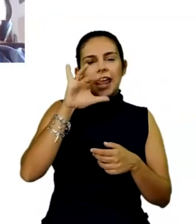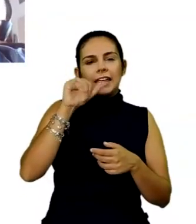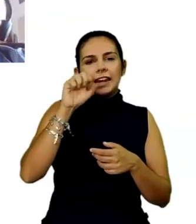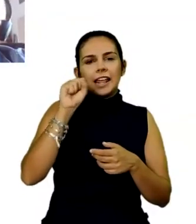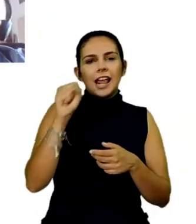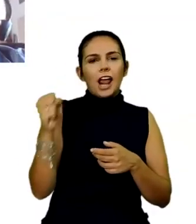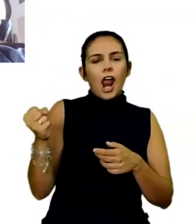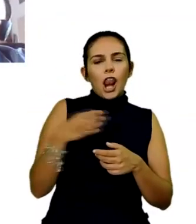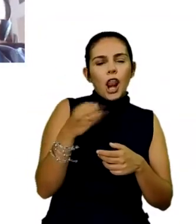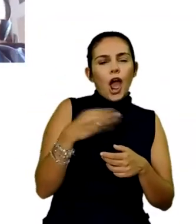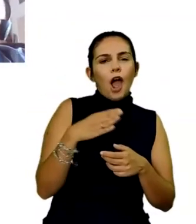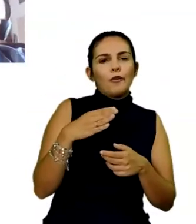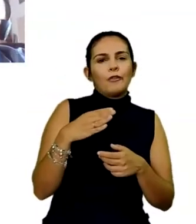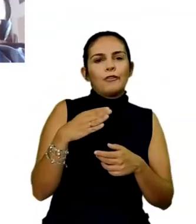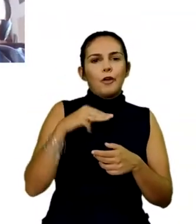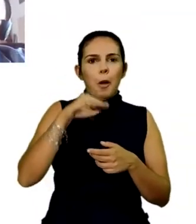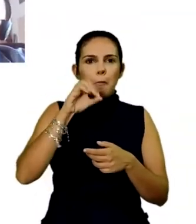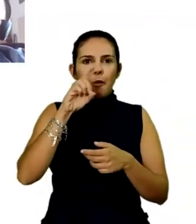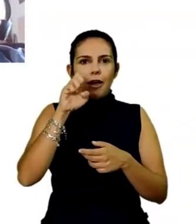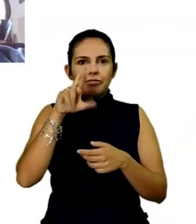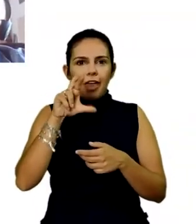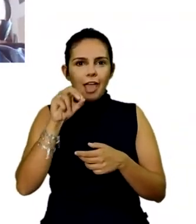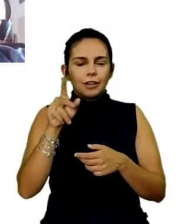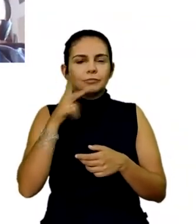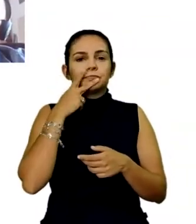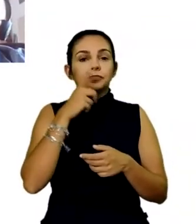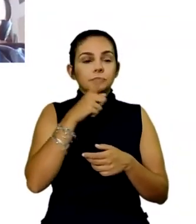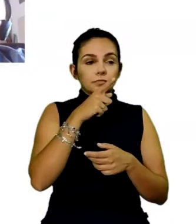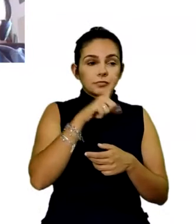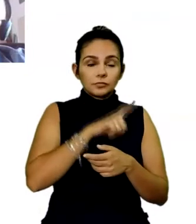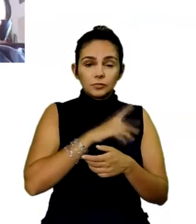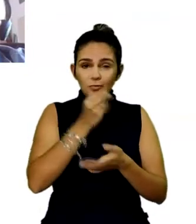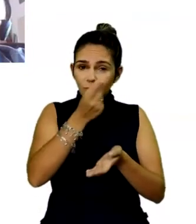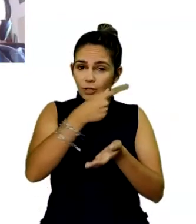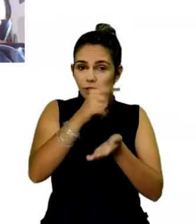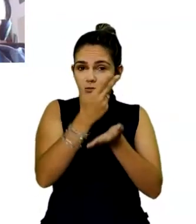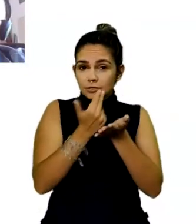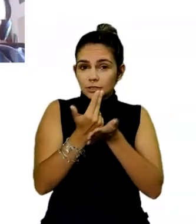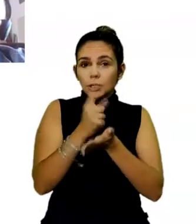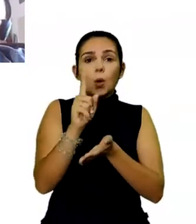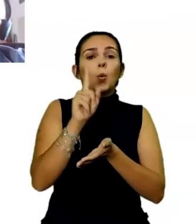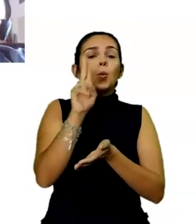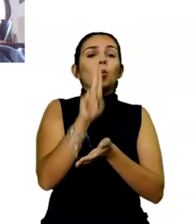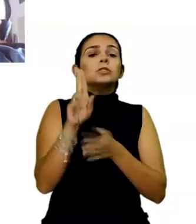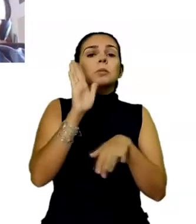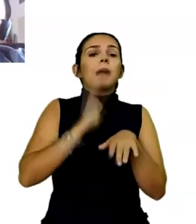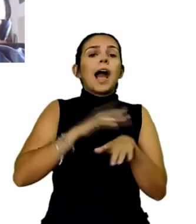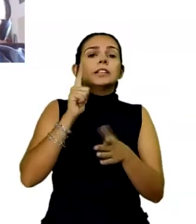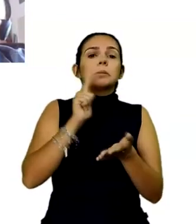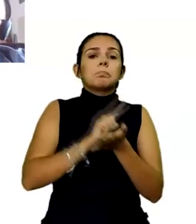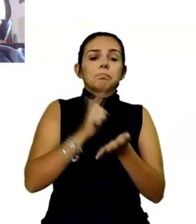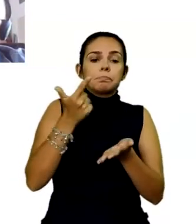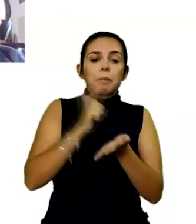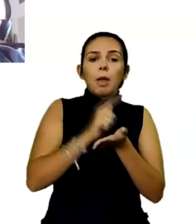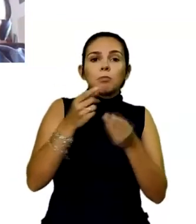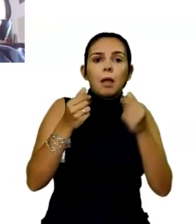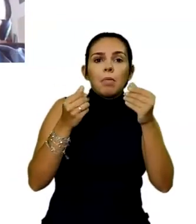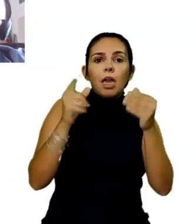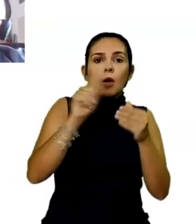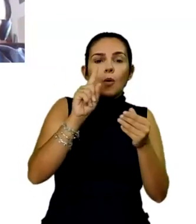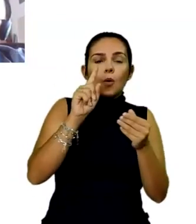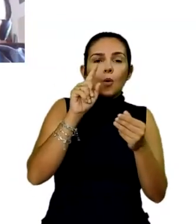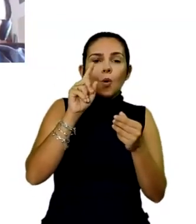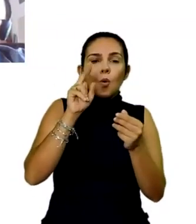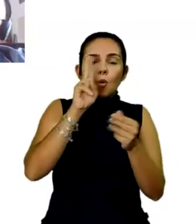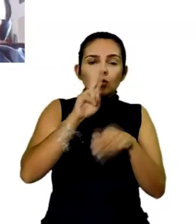na ilustração. Hoje tem muito ilustrador que nem usa mais o papel, faz a ilustração no próprio computador. Você acha que essa evolução